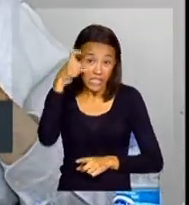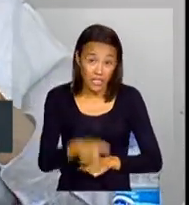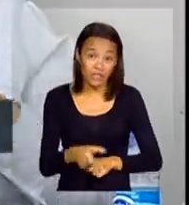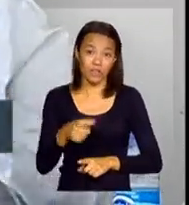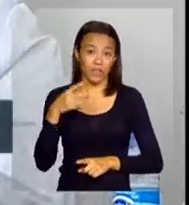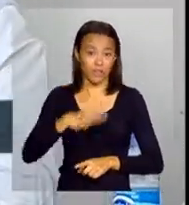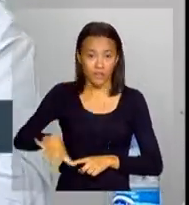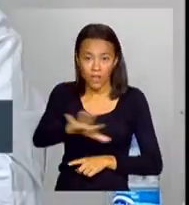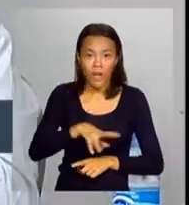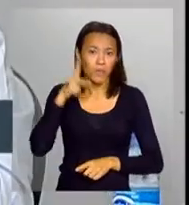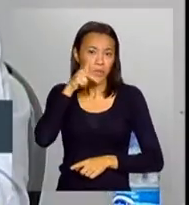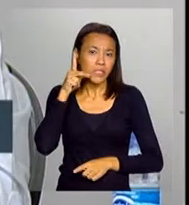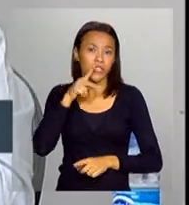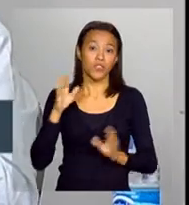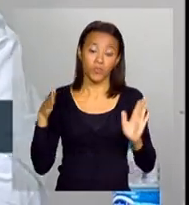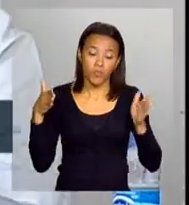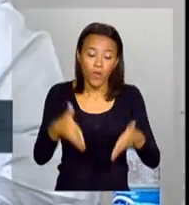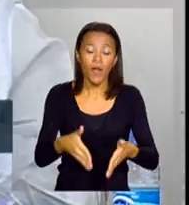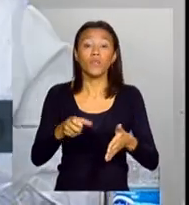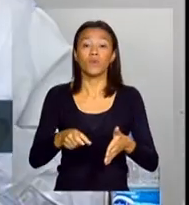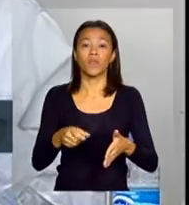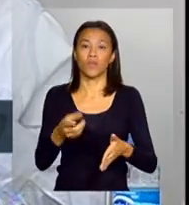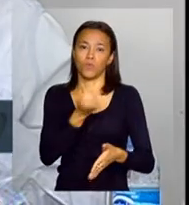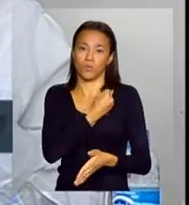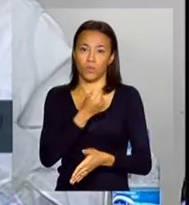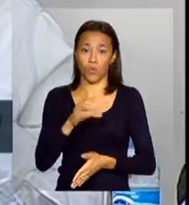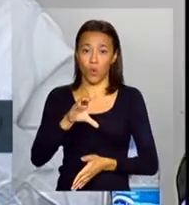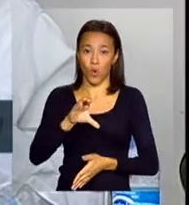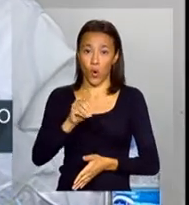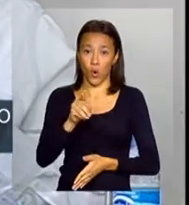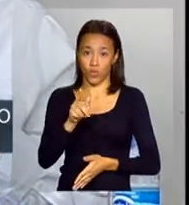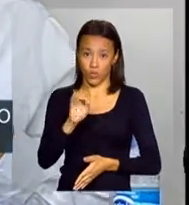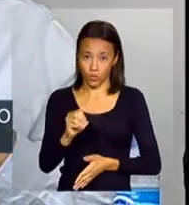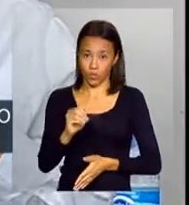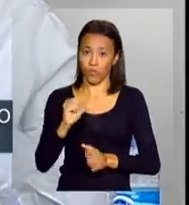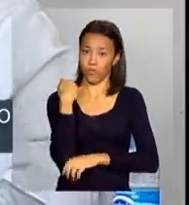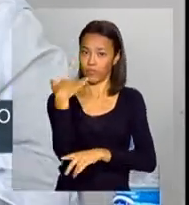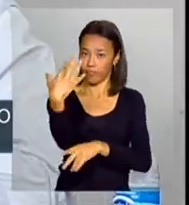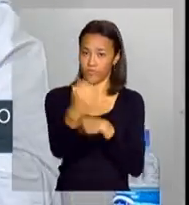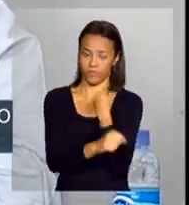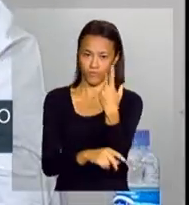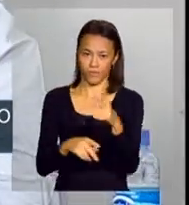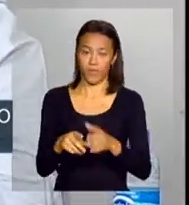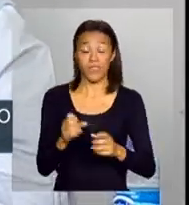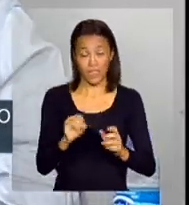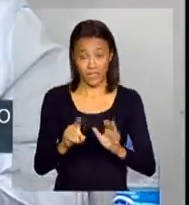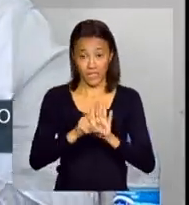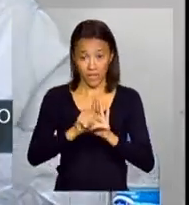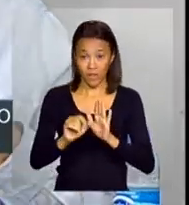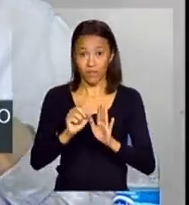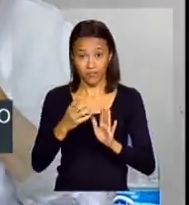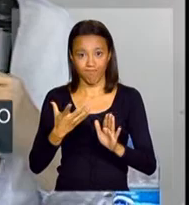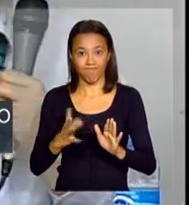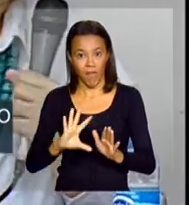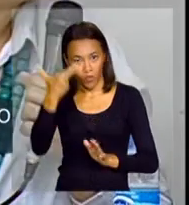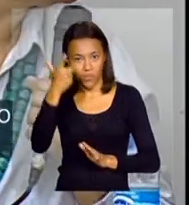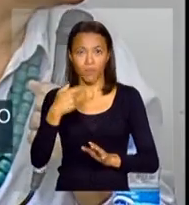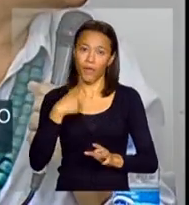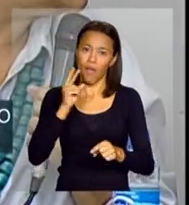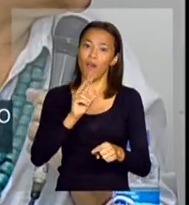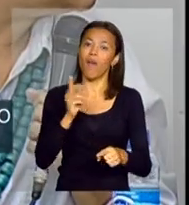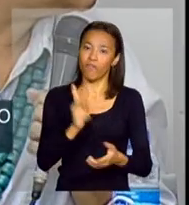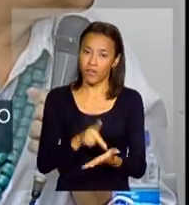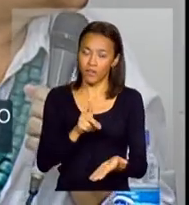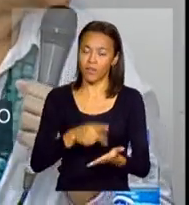política sobre o tema Código Florestal. E se essa mobilização política existe ou existiu, é porque é verdadeiro que nós temos que